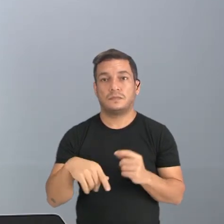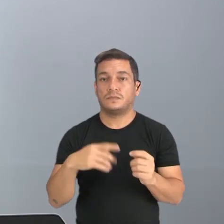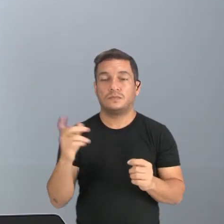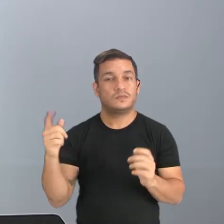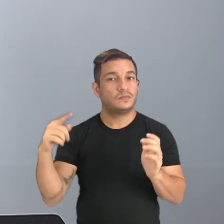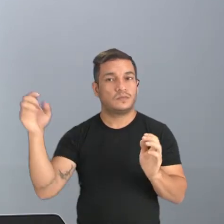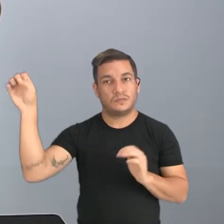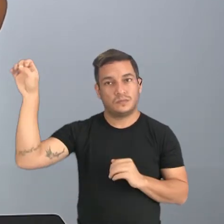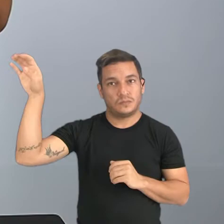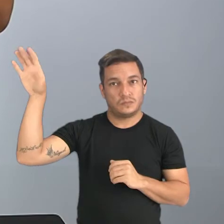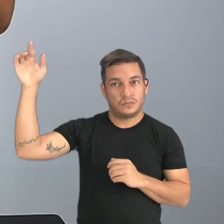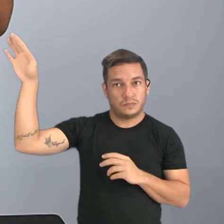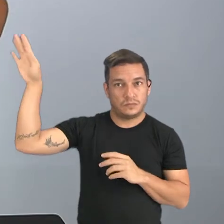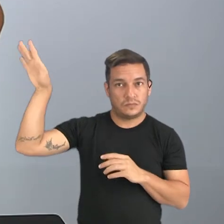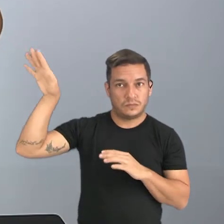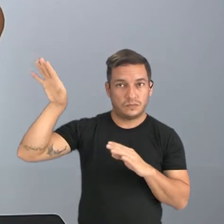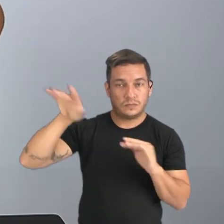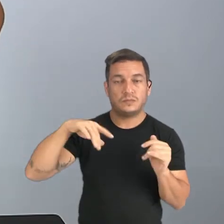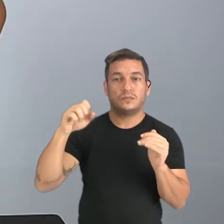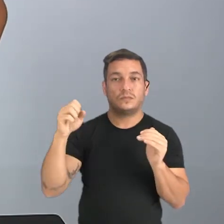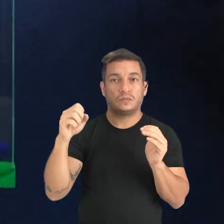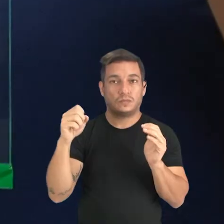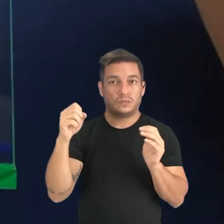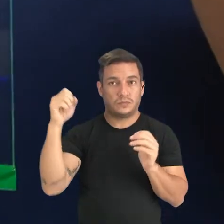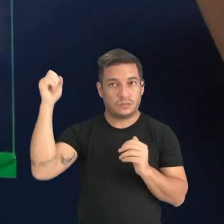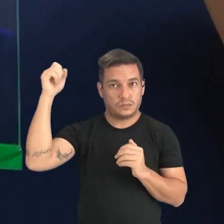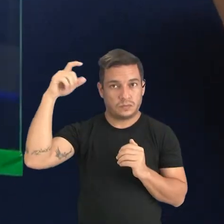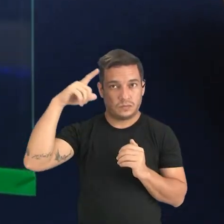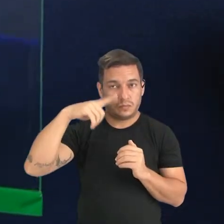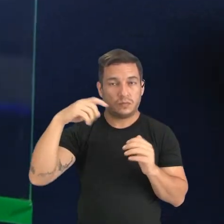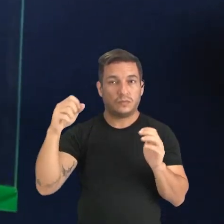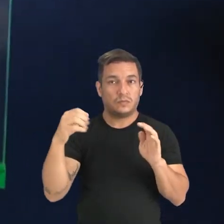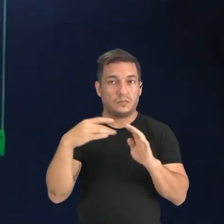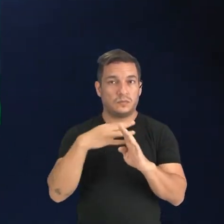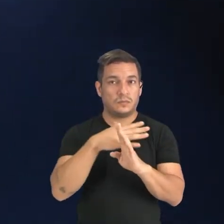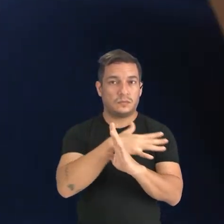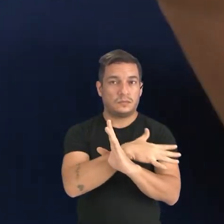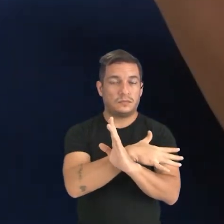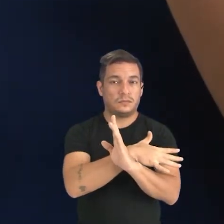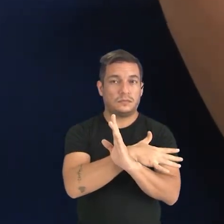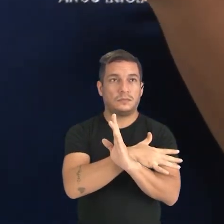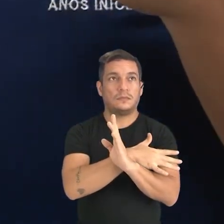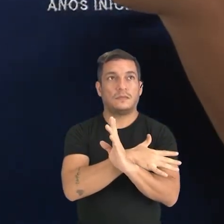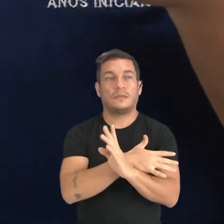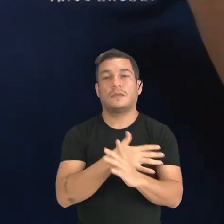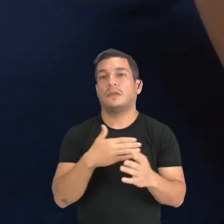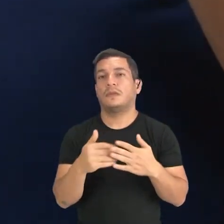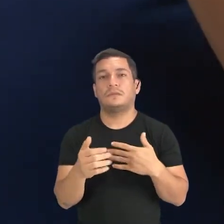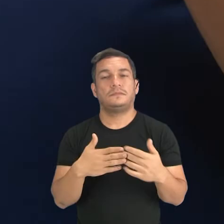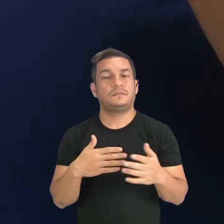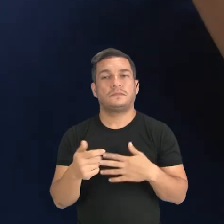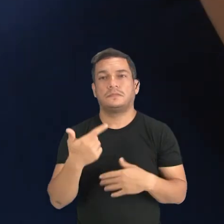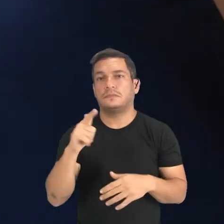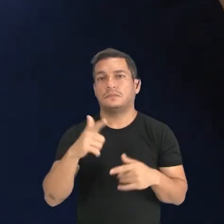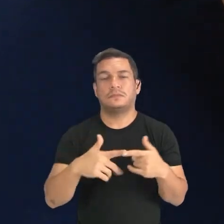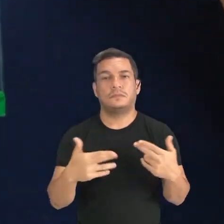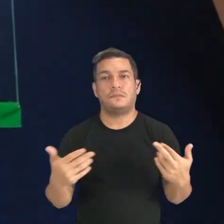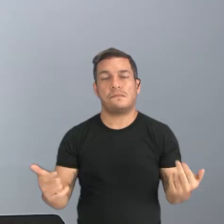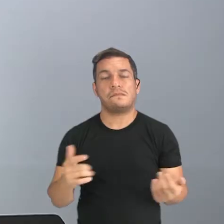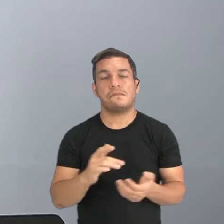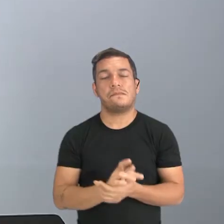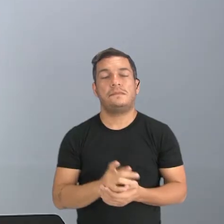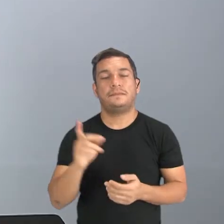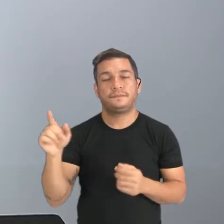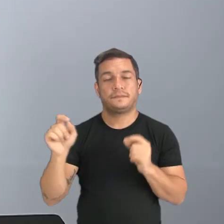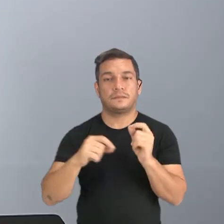sol. Ele ultrapassa a luz emitida pelo sol ou por qualquer outro objeto, ele